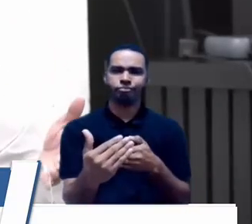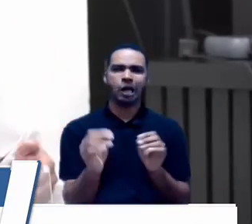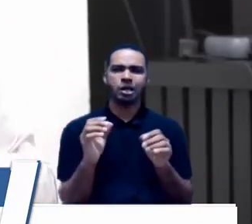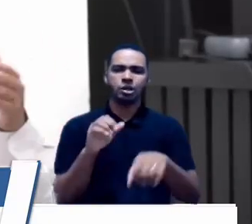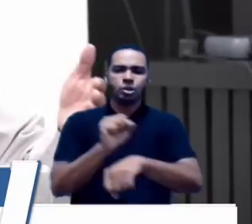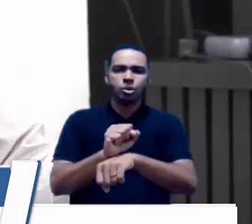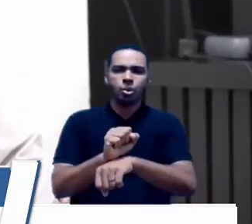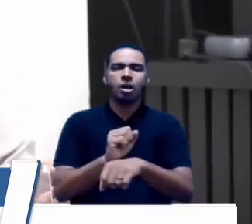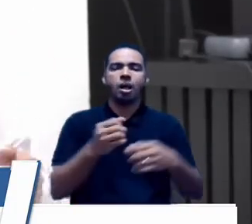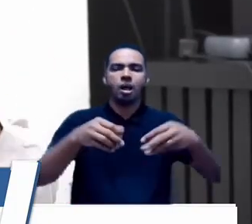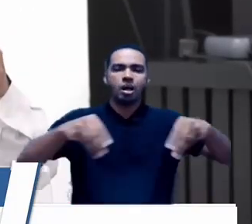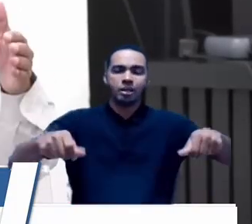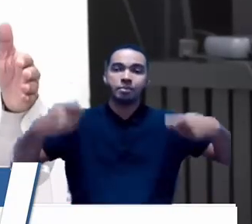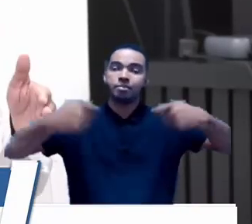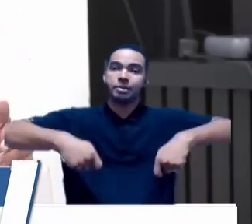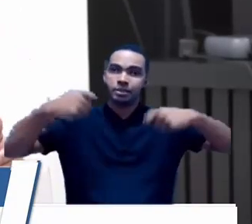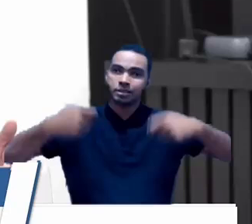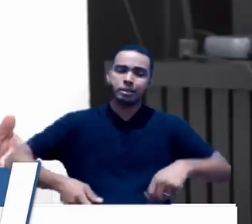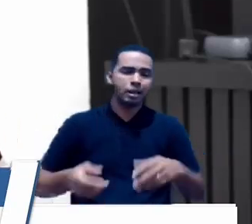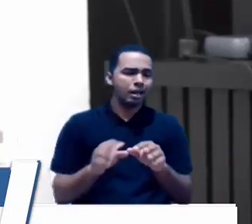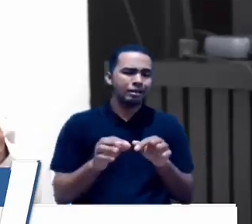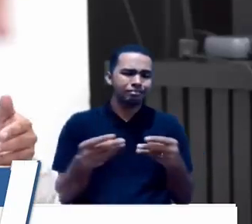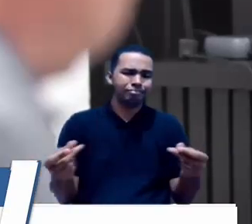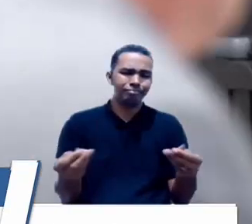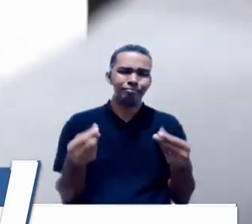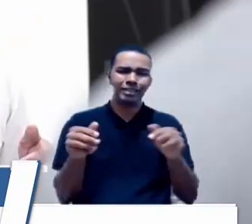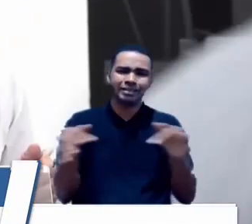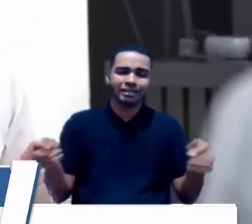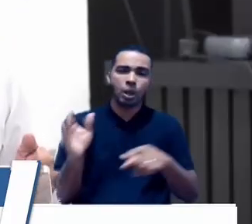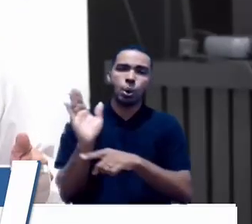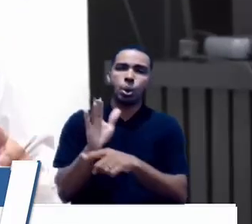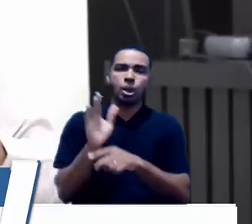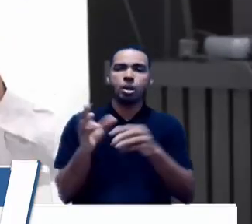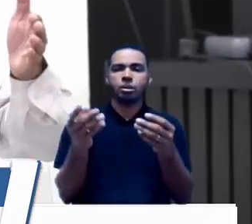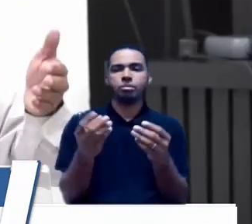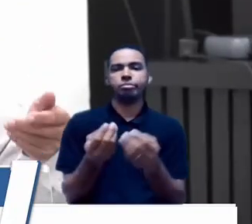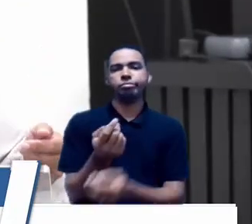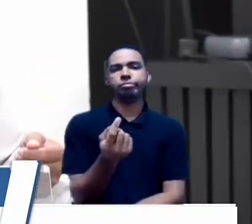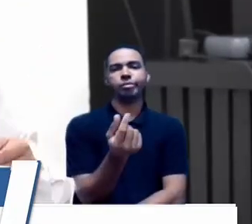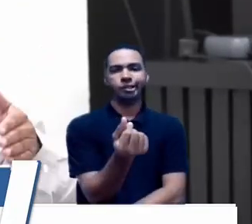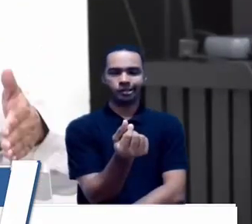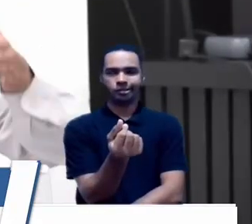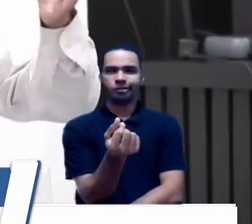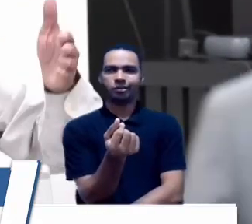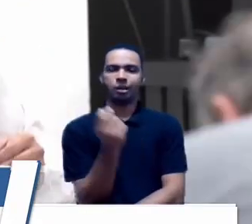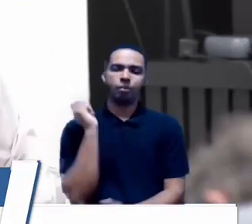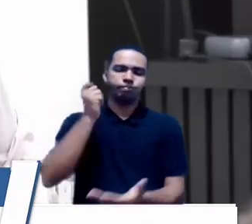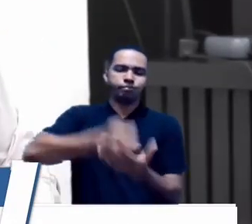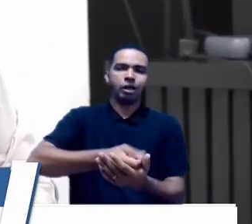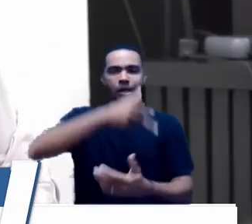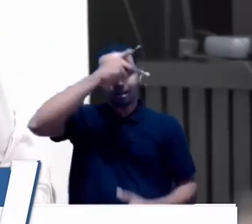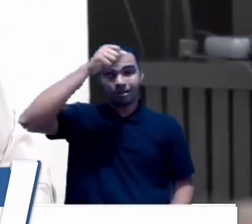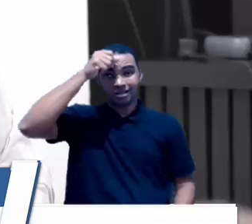coisa simples que vai ajudar e vai economizar os gastos para o prefeitura, porque se a areia sair, tem que